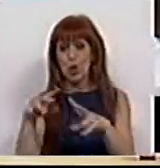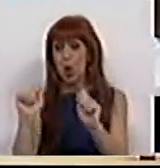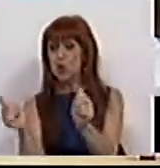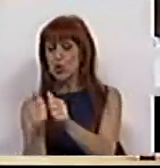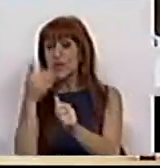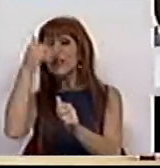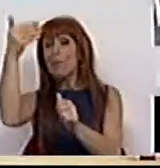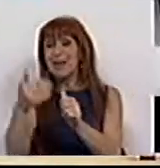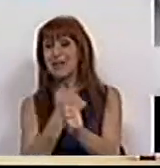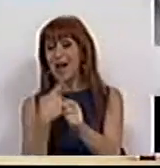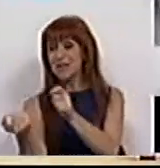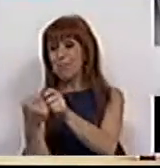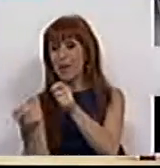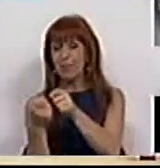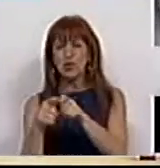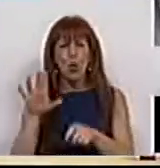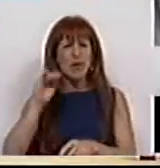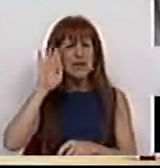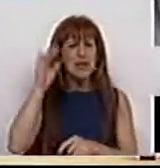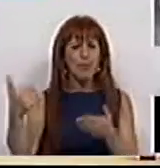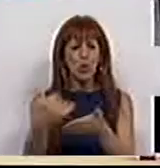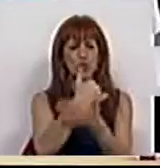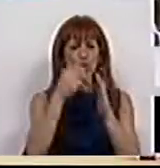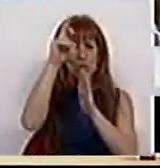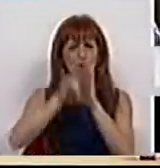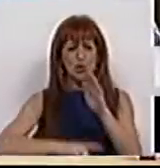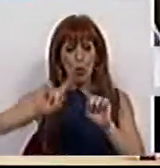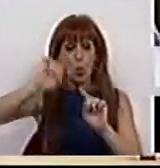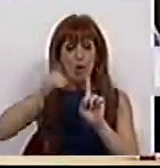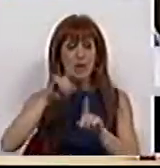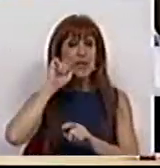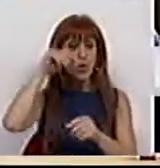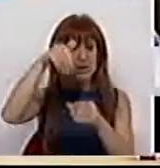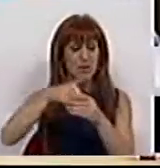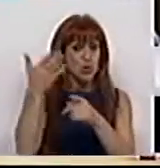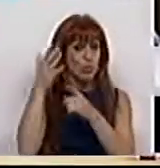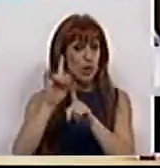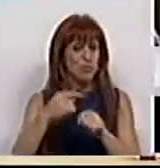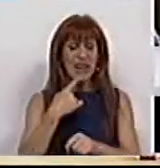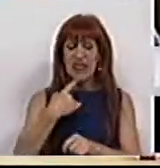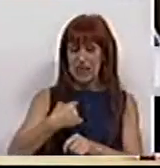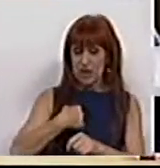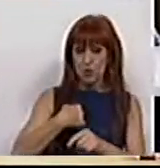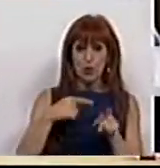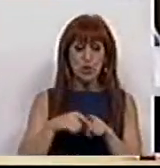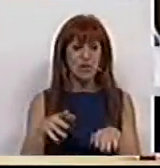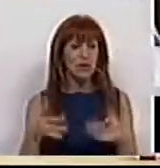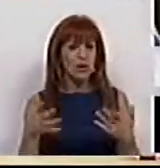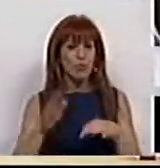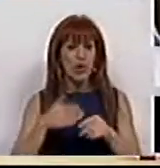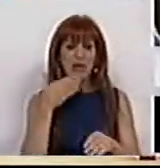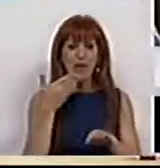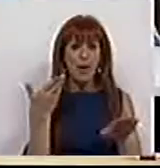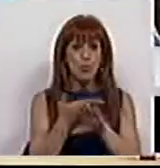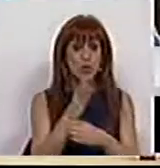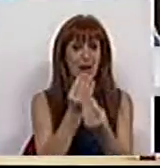das paredes de casa, quando sabe que os dados do relatório anual de segurança interna, por exemplo, nos dizem que relativamente ao